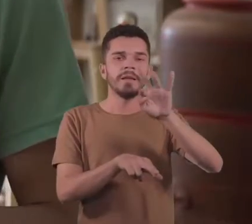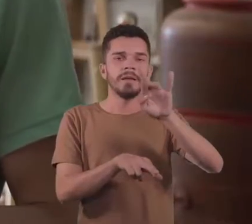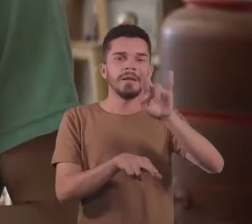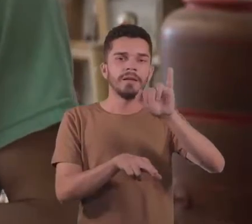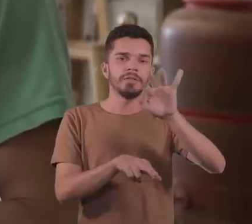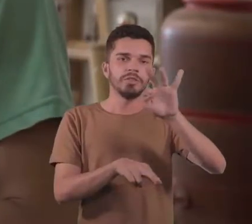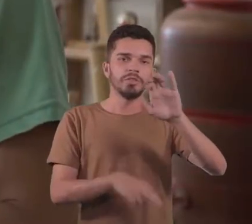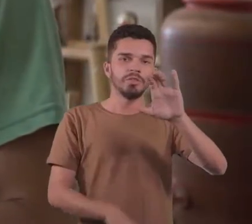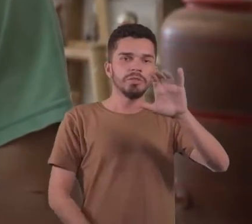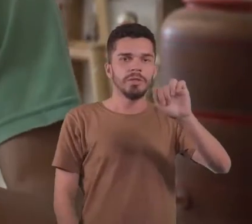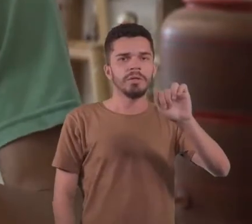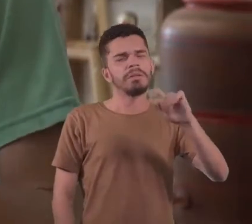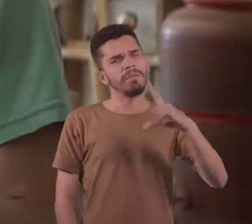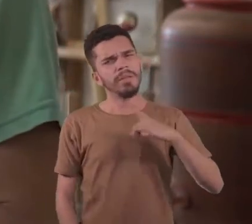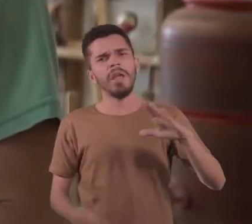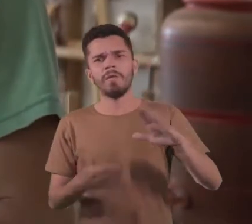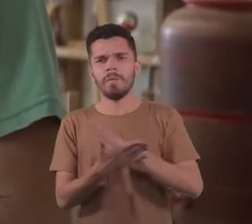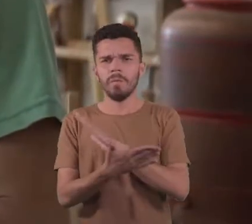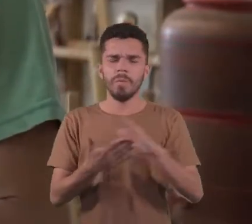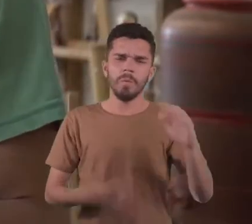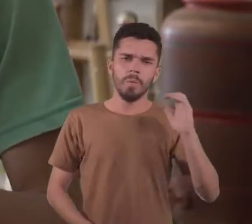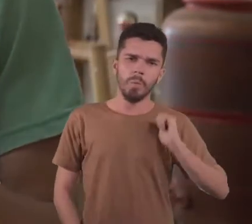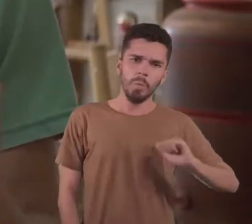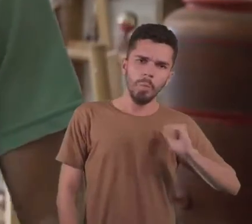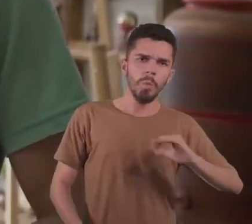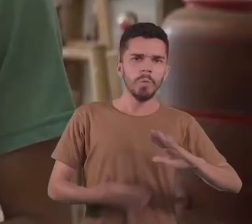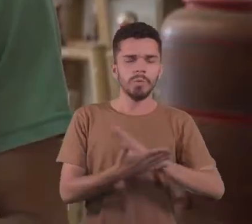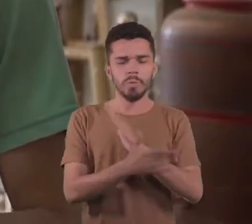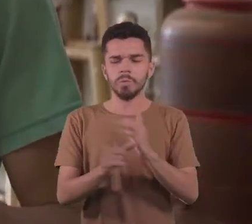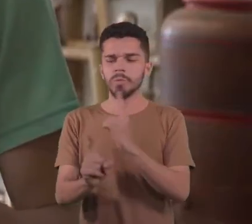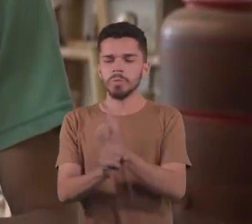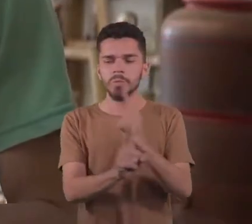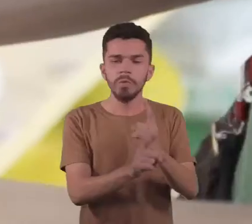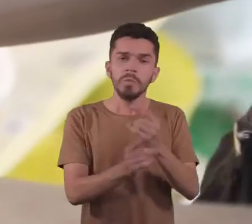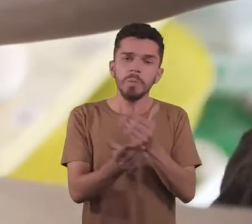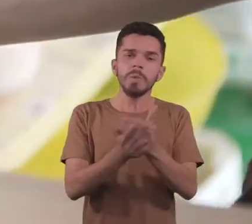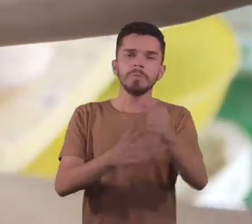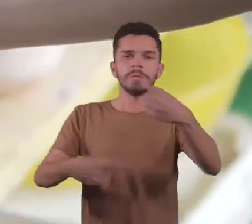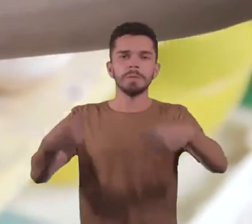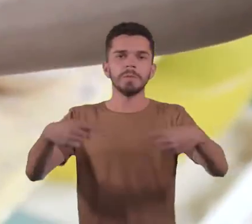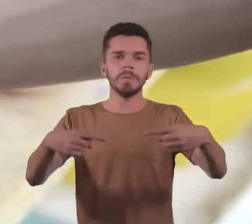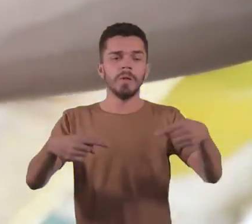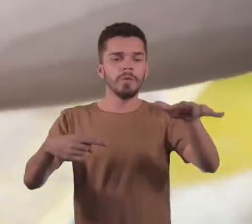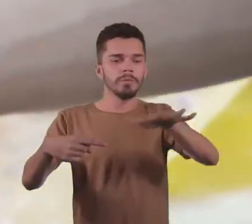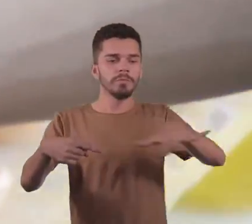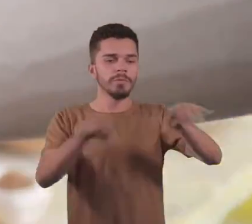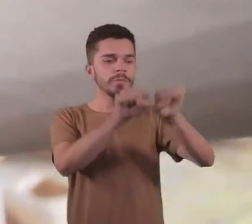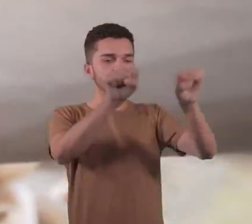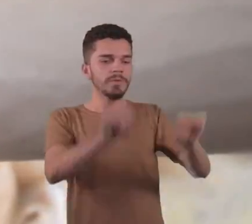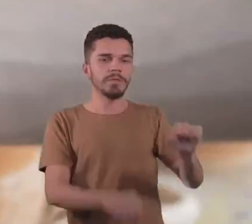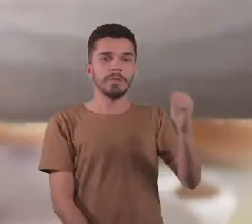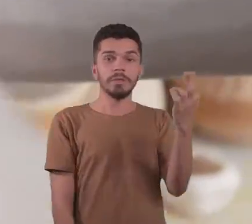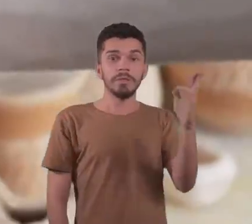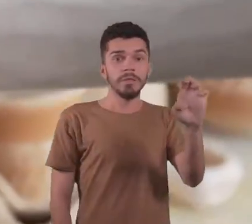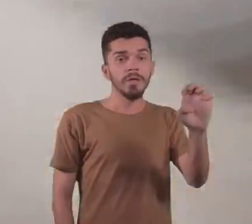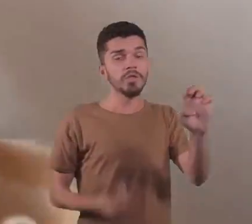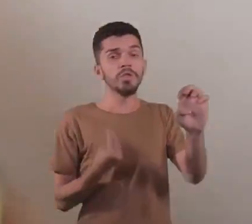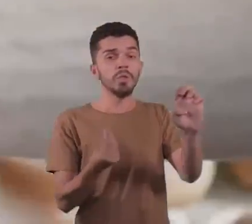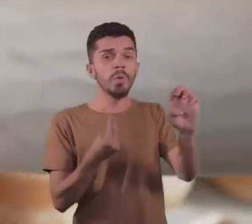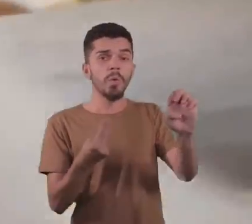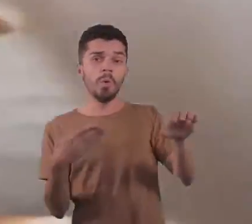tiveram algumas bolsas. Nós fazíamos encontros aqui para discutir a produção e sistema de arte e como se inserir no mercado,